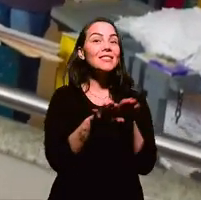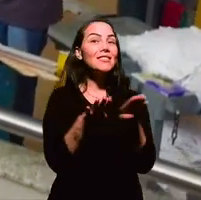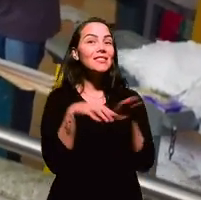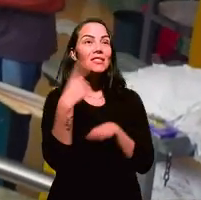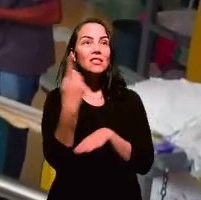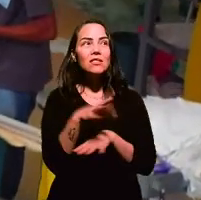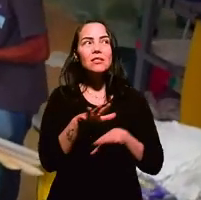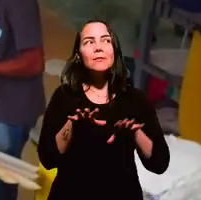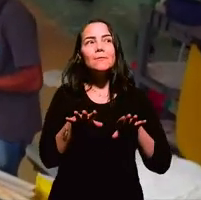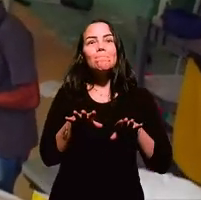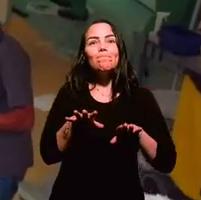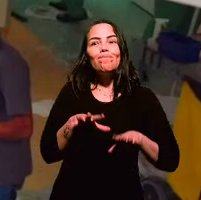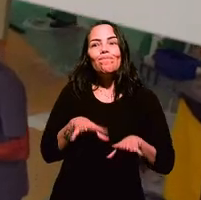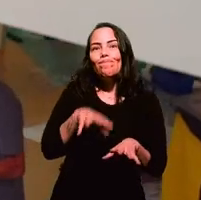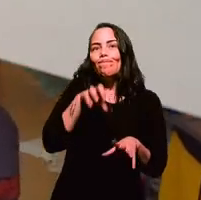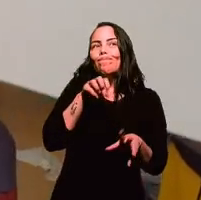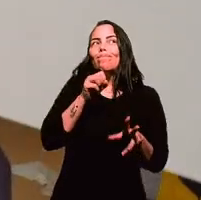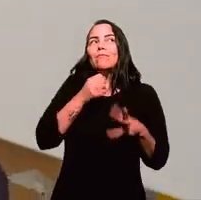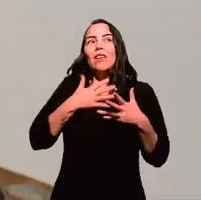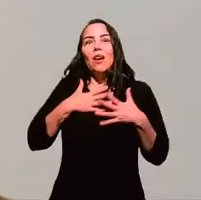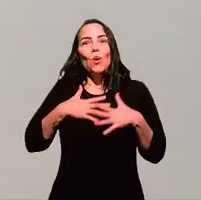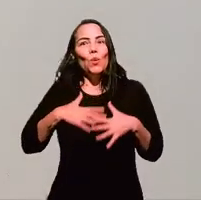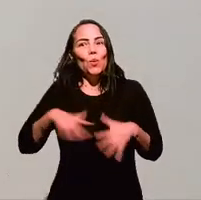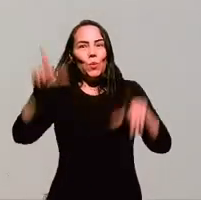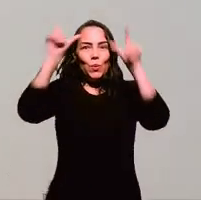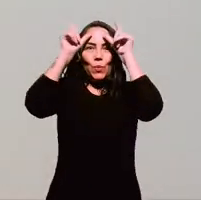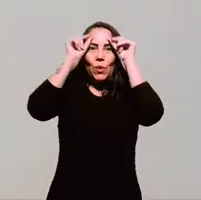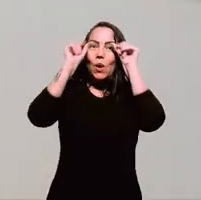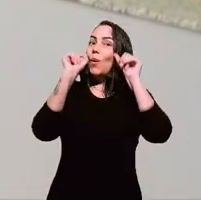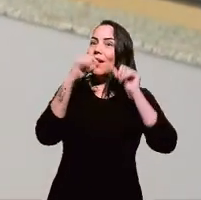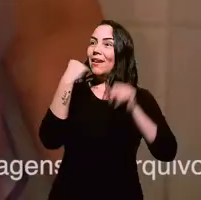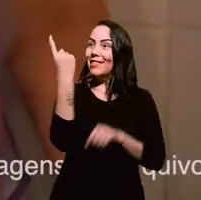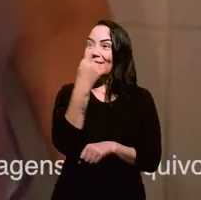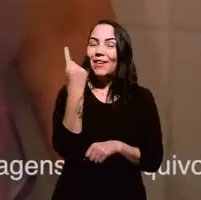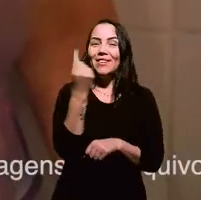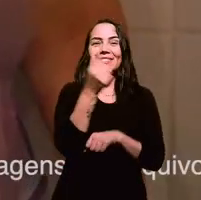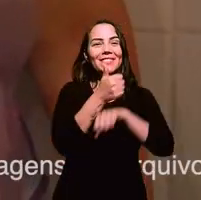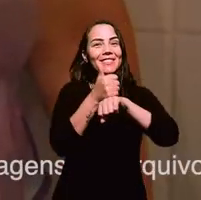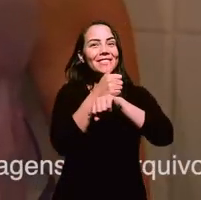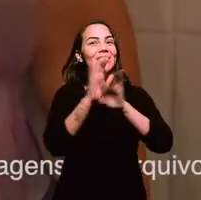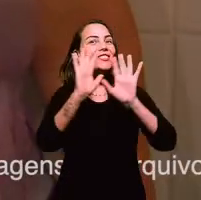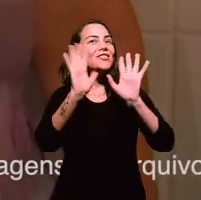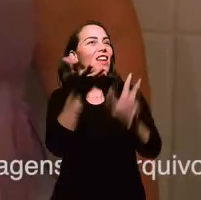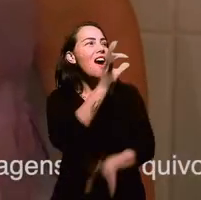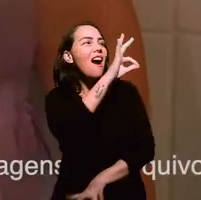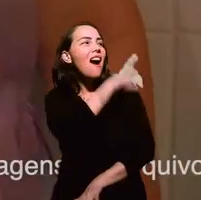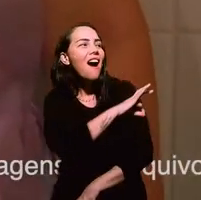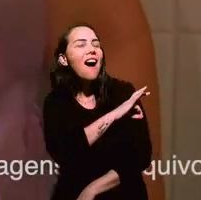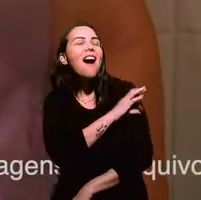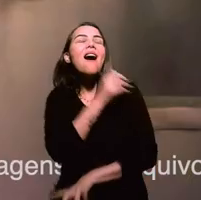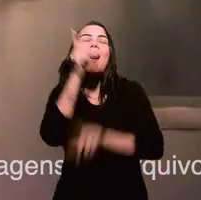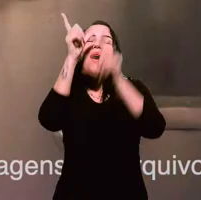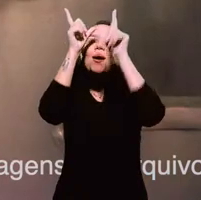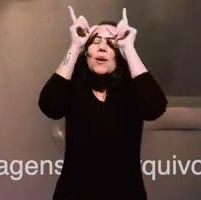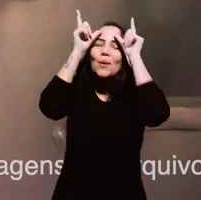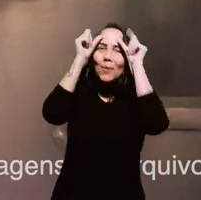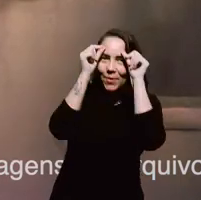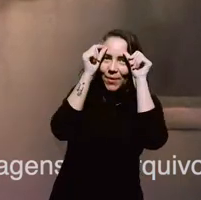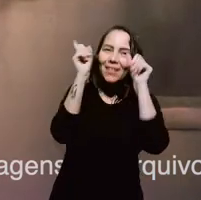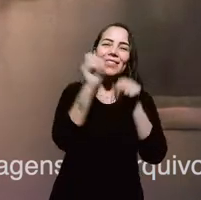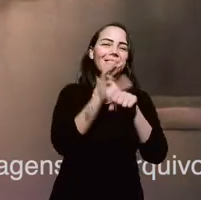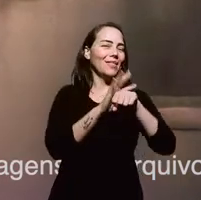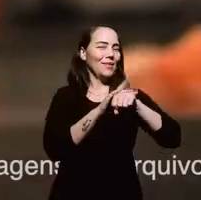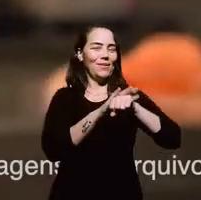também foi quando os nossos funcionários não se contaminaram mais, né? Já estavam vacinados. Tem uma senhora,